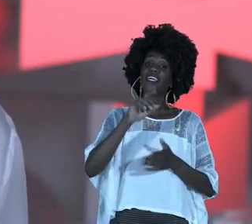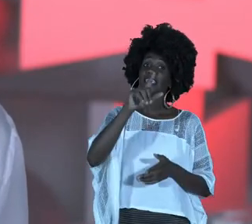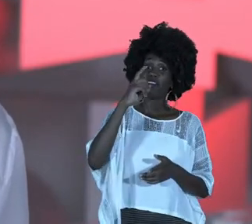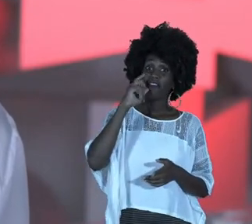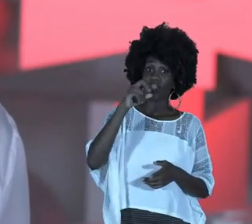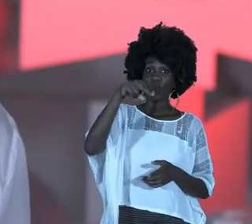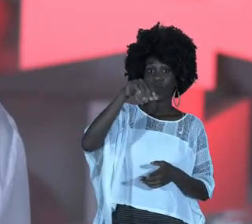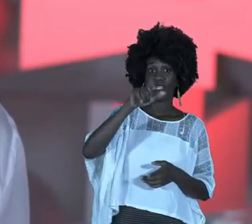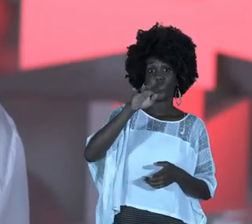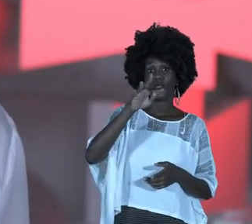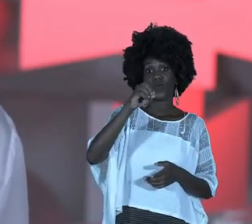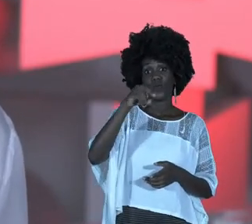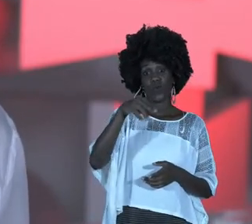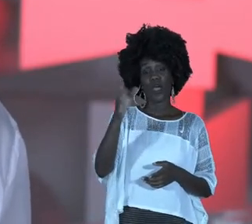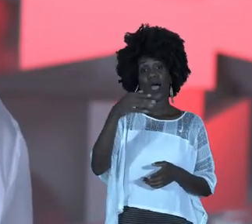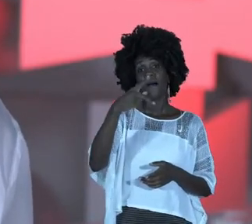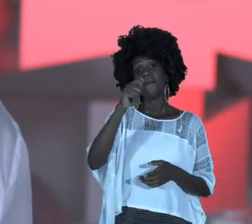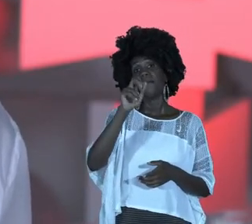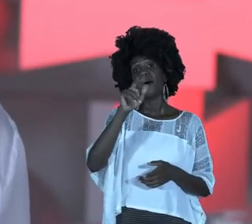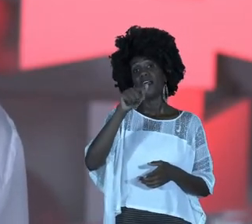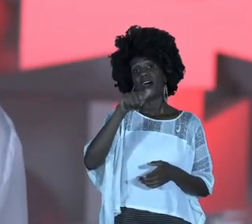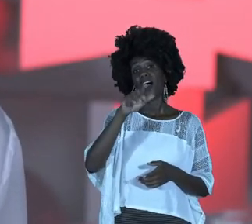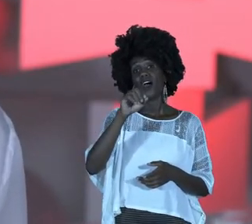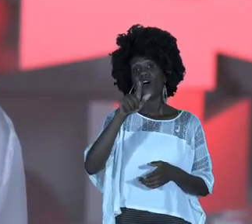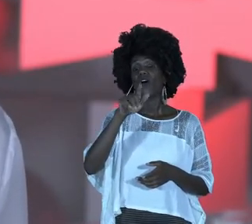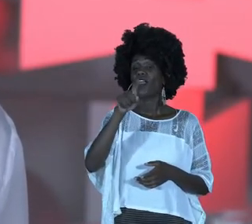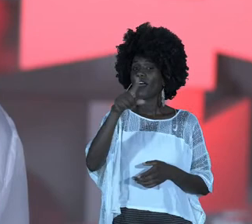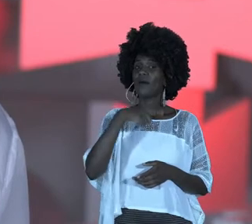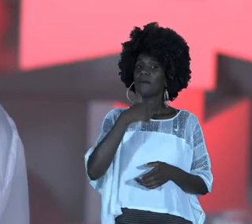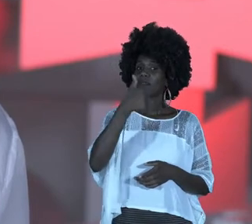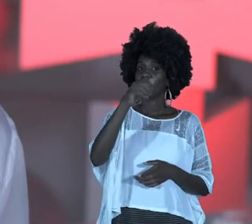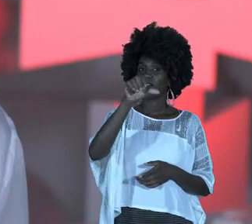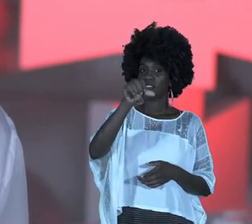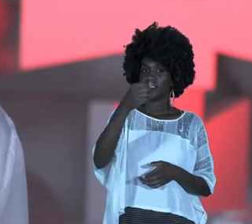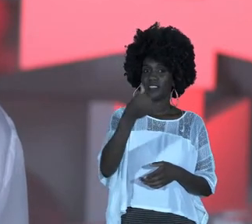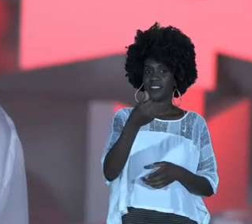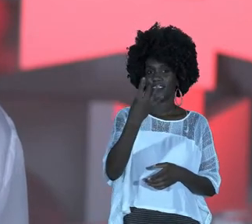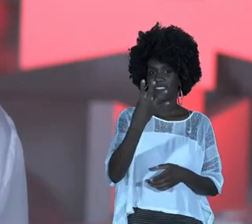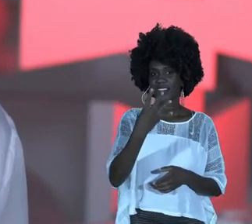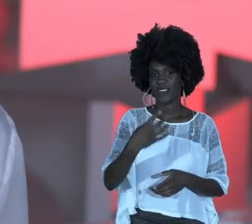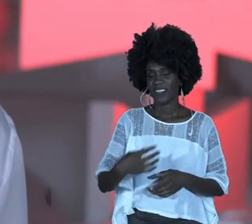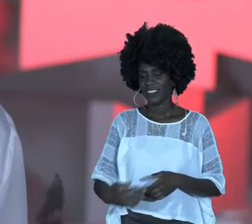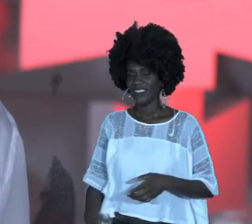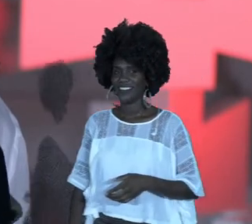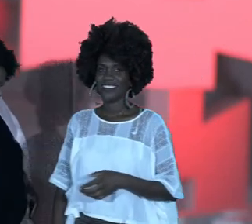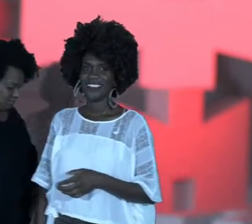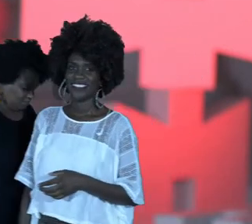Mangueira com Parangolé em 1964.